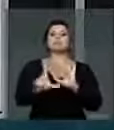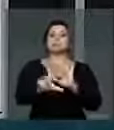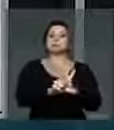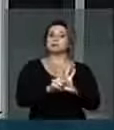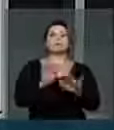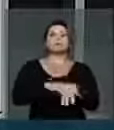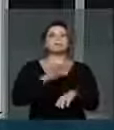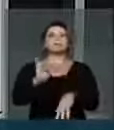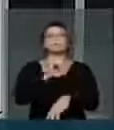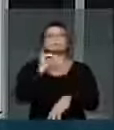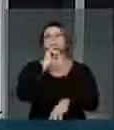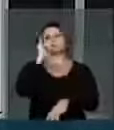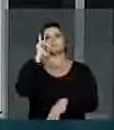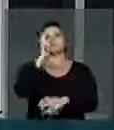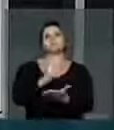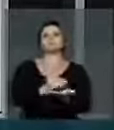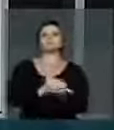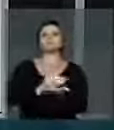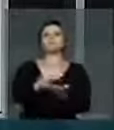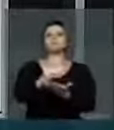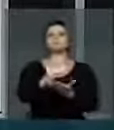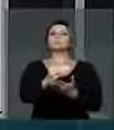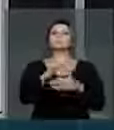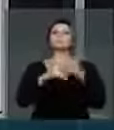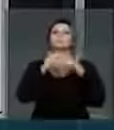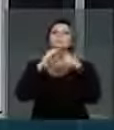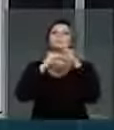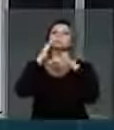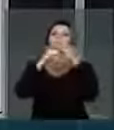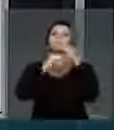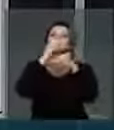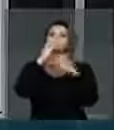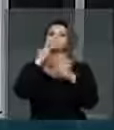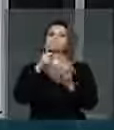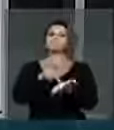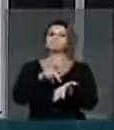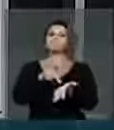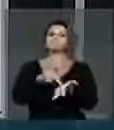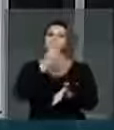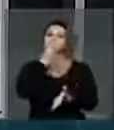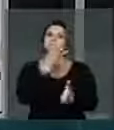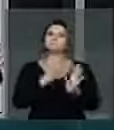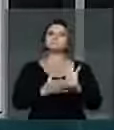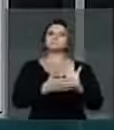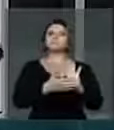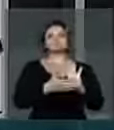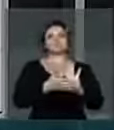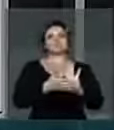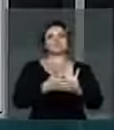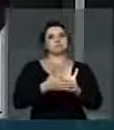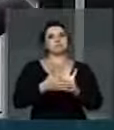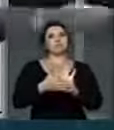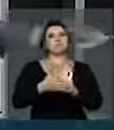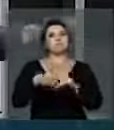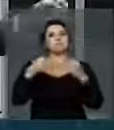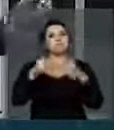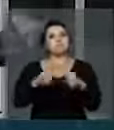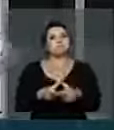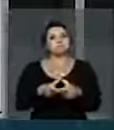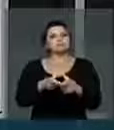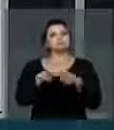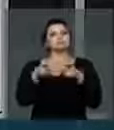início. É um grande início na realidade e é uma boa proposta, mas temos que ser mais